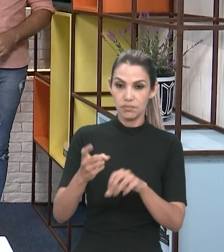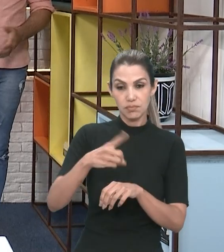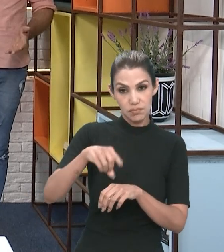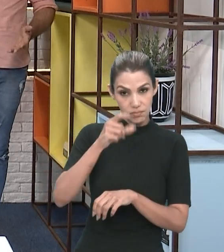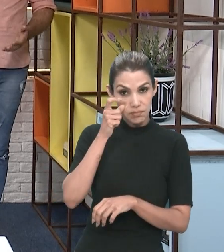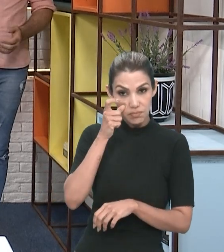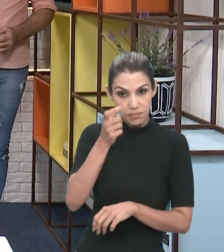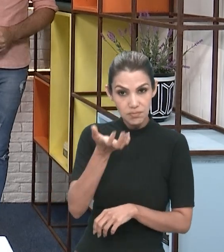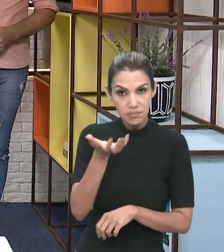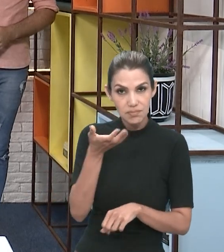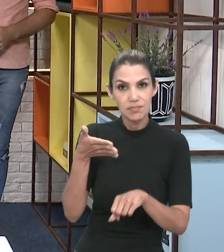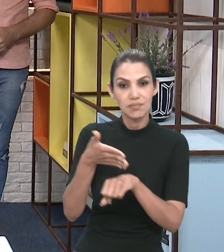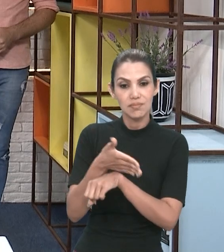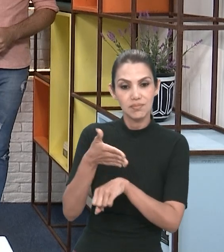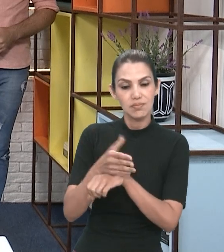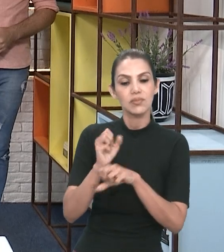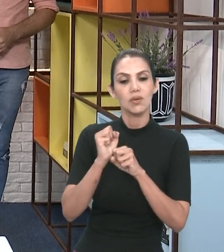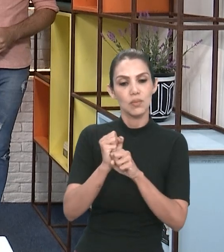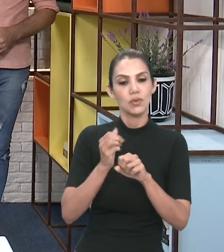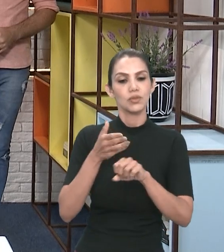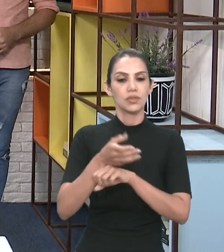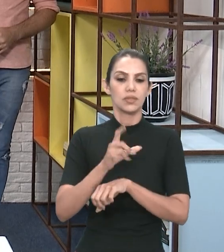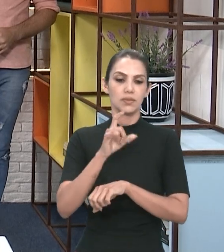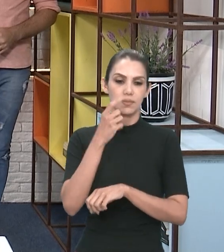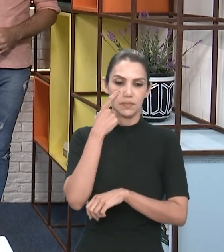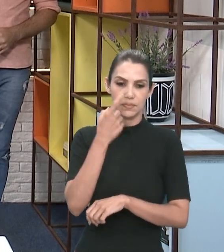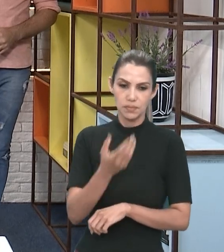participar? Então, acesse o Instagram,